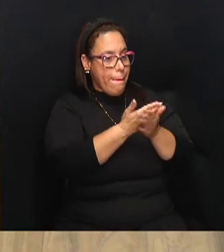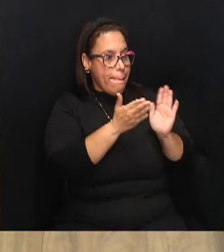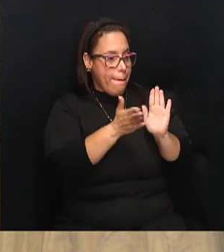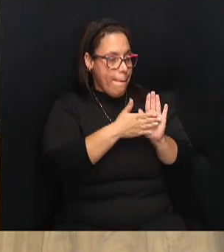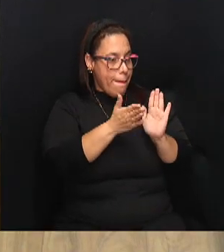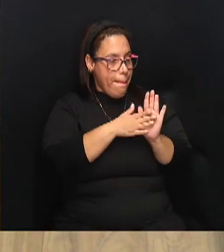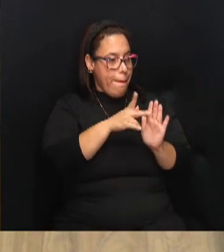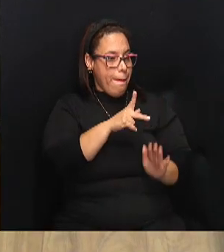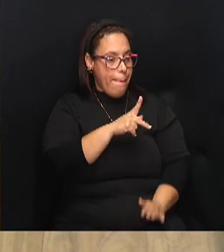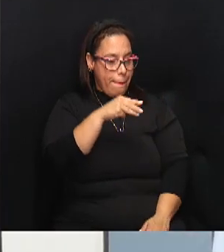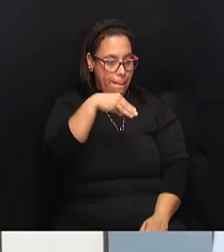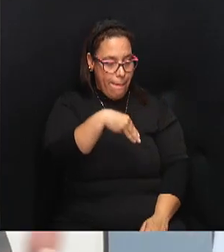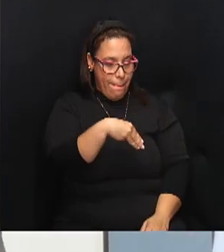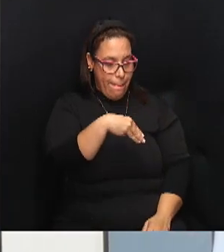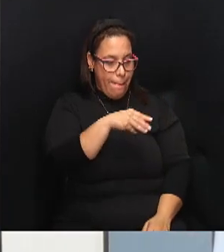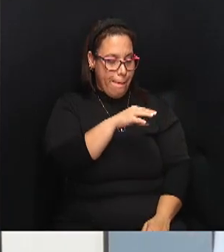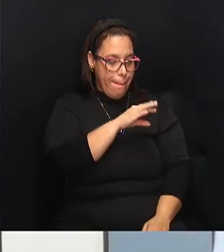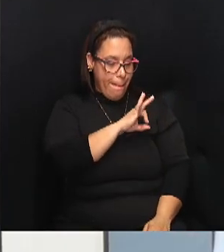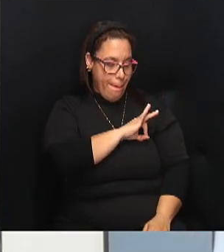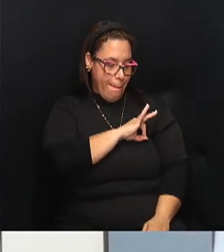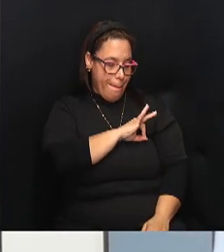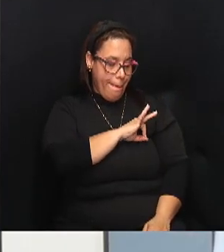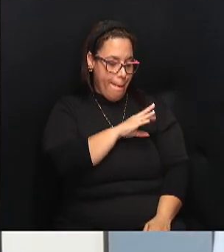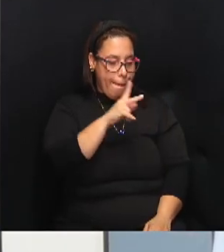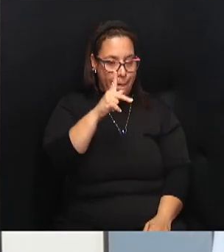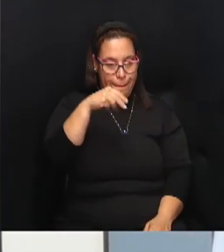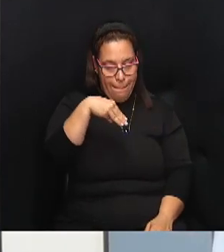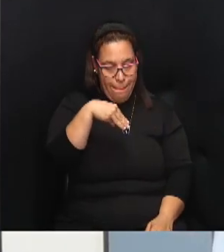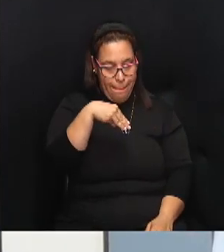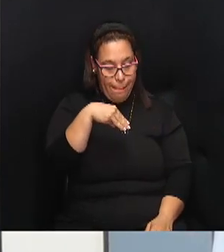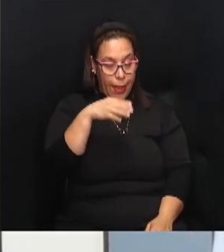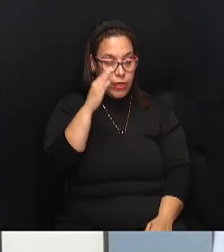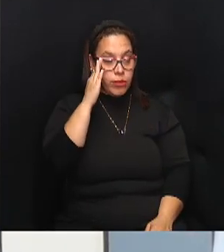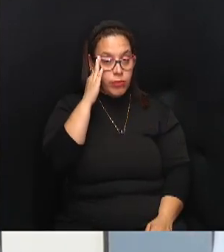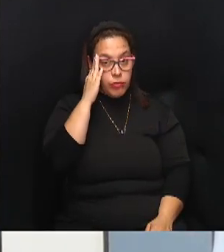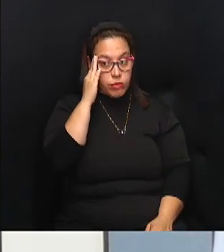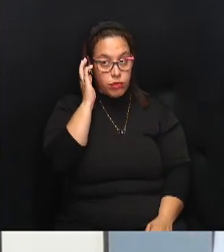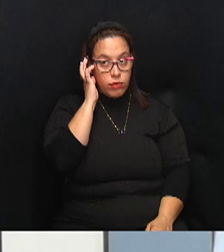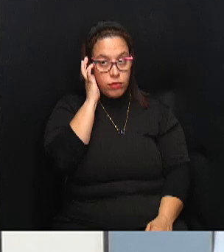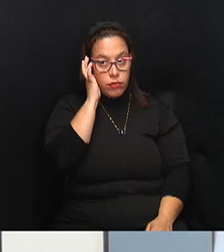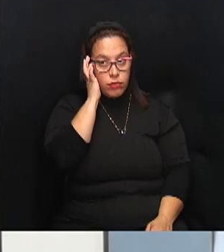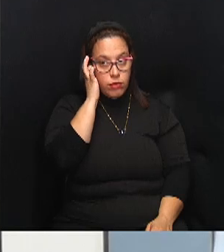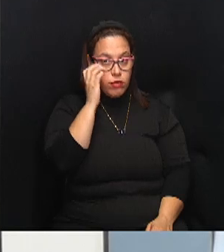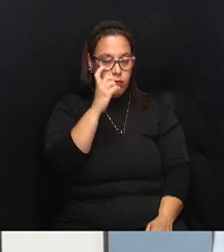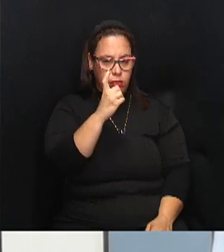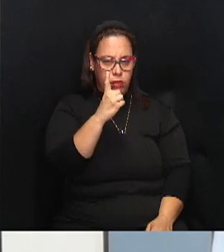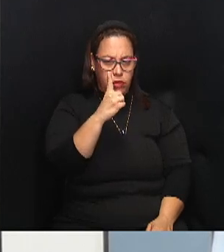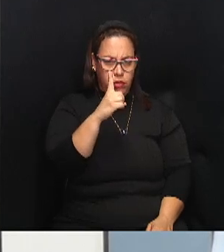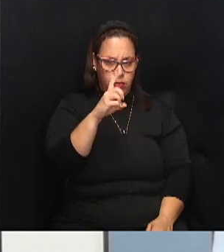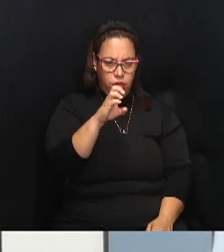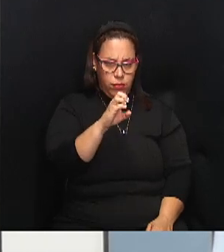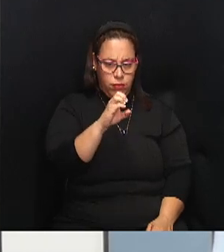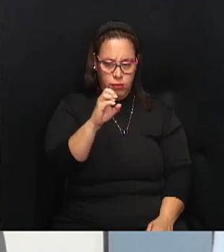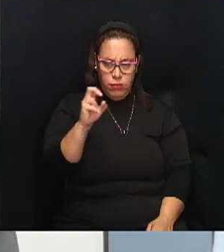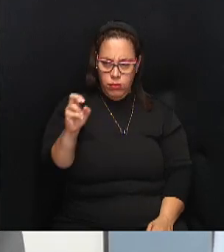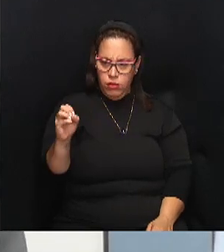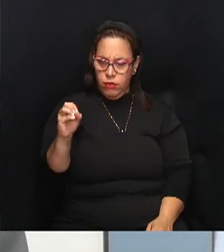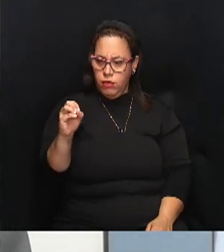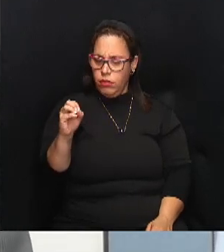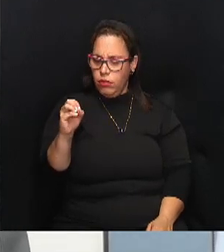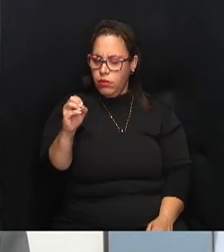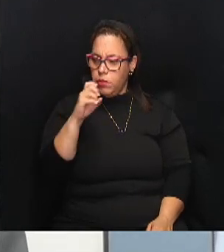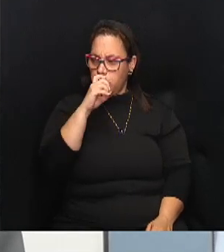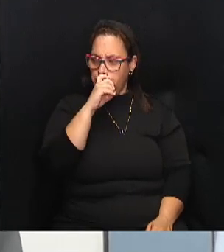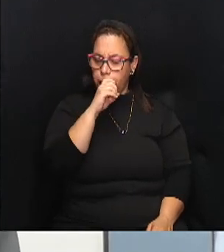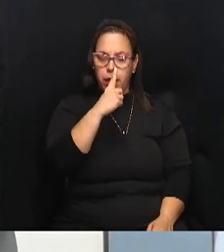pela APM, né, que, como foi dito, era em torno de 1.500, eu anotei aqui, ó, era em